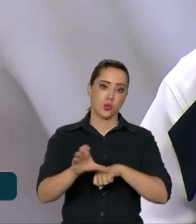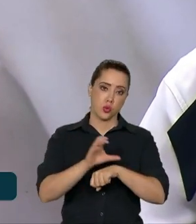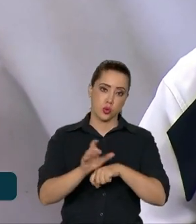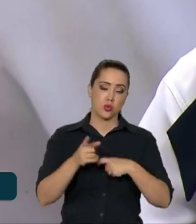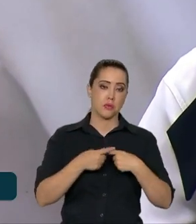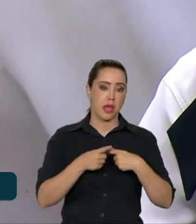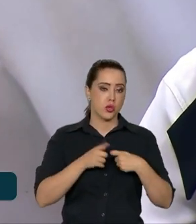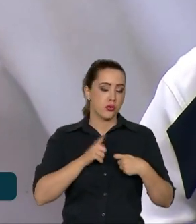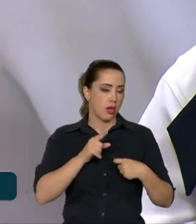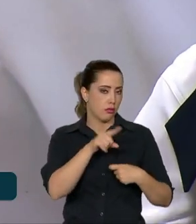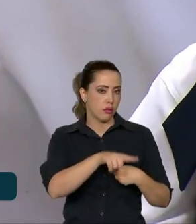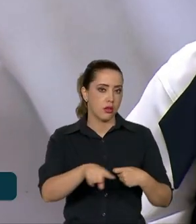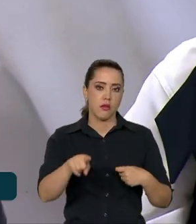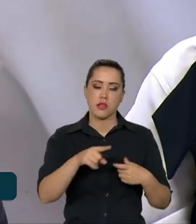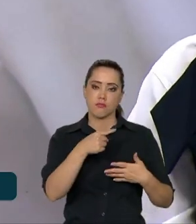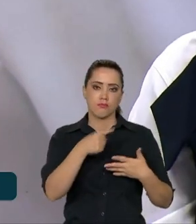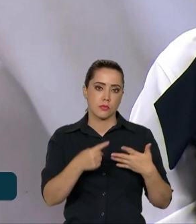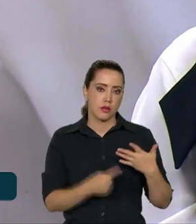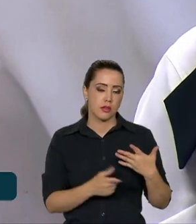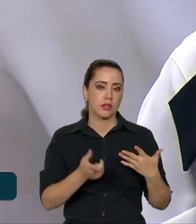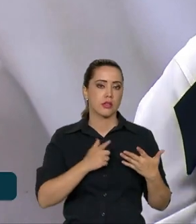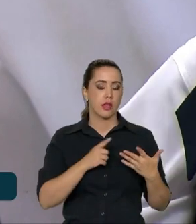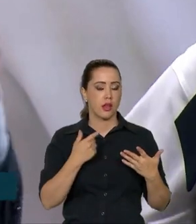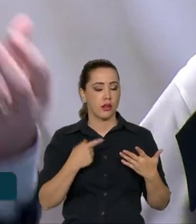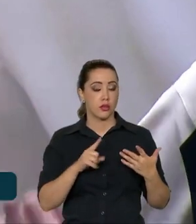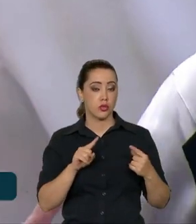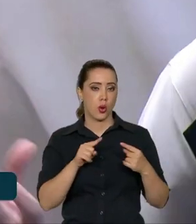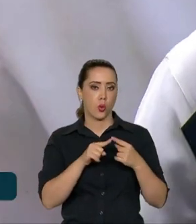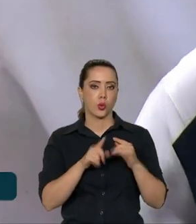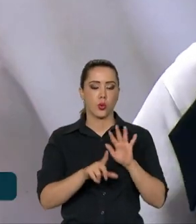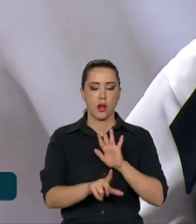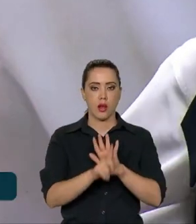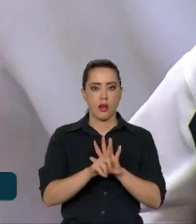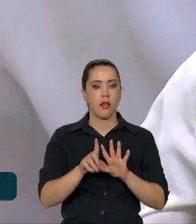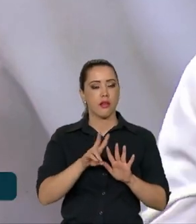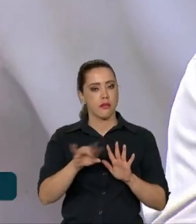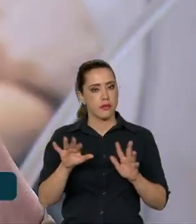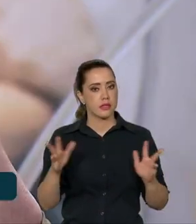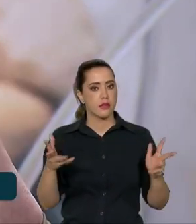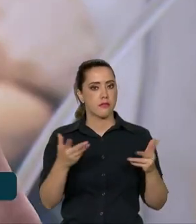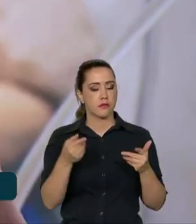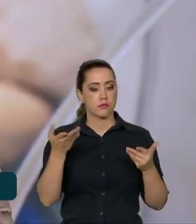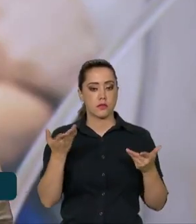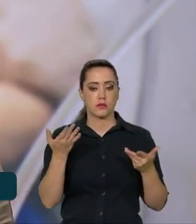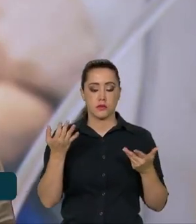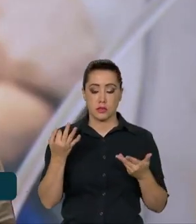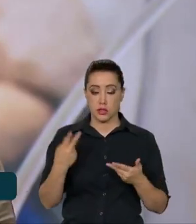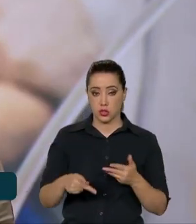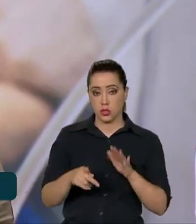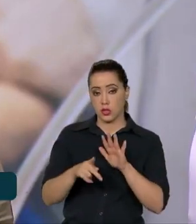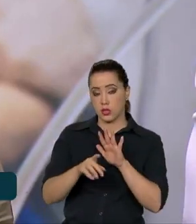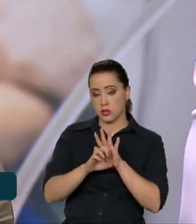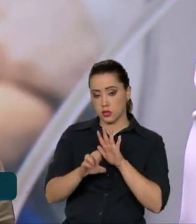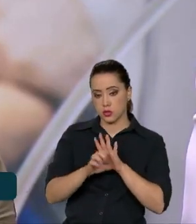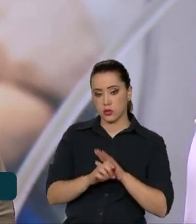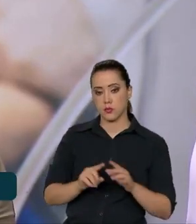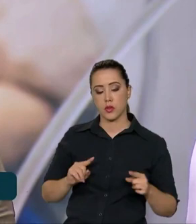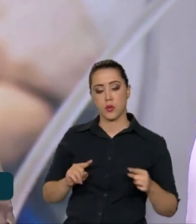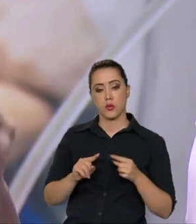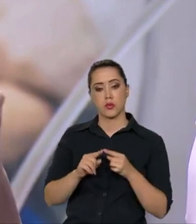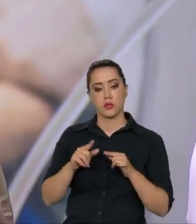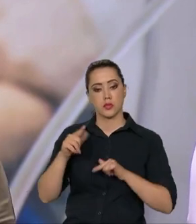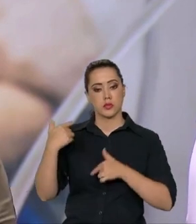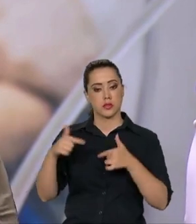medicina. Então, são esses os critérios que estão expressos na lei e que são efetivados nesse edital. O objetivo desse trabalho